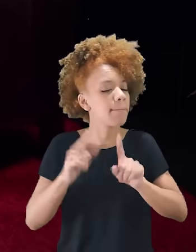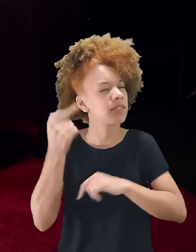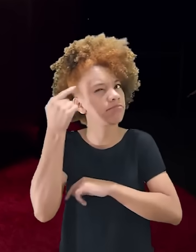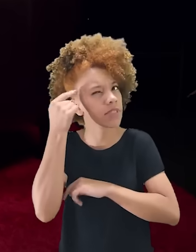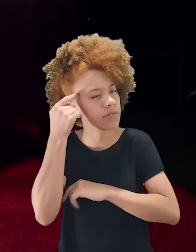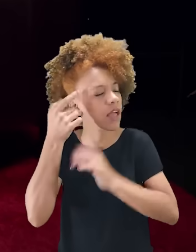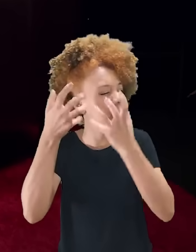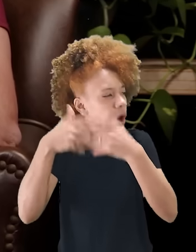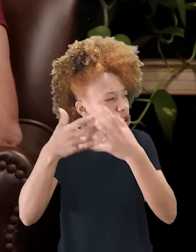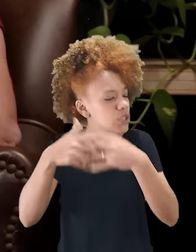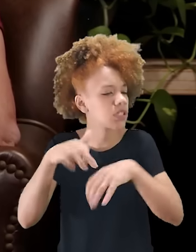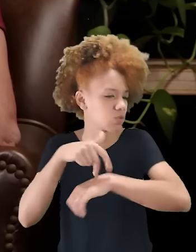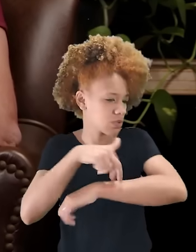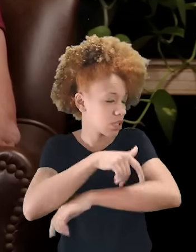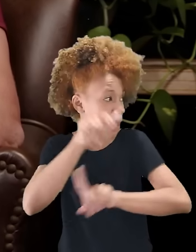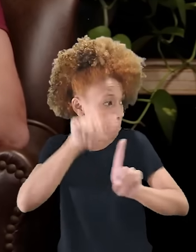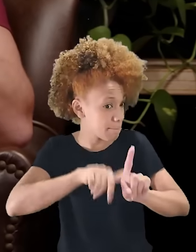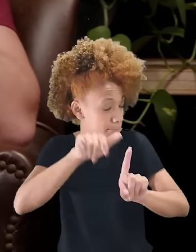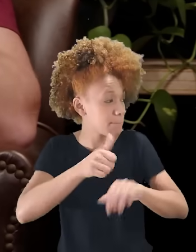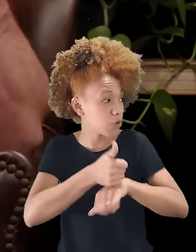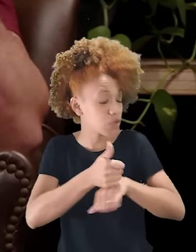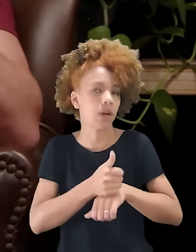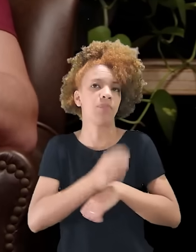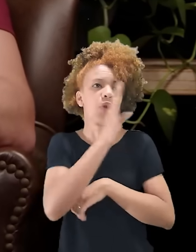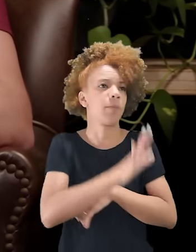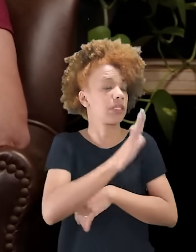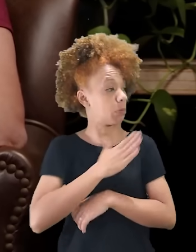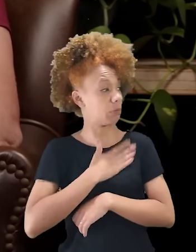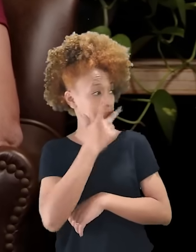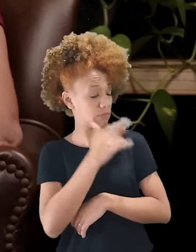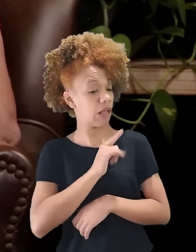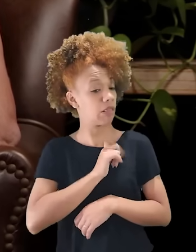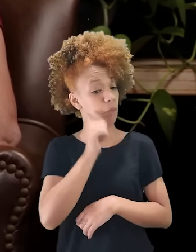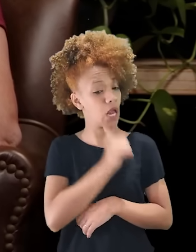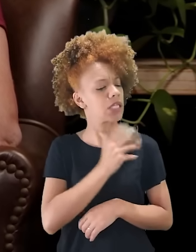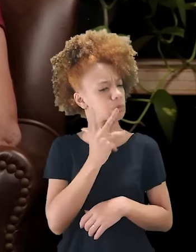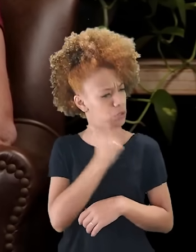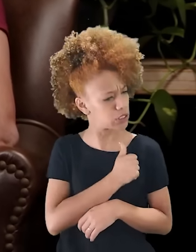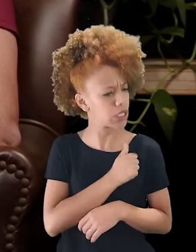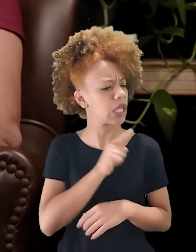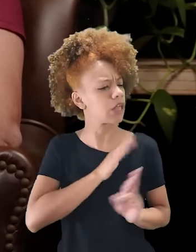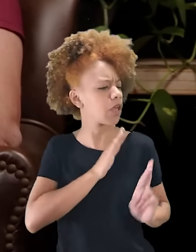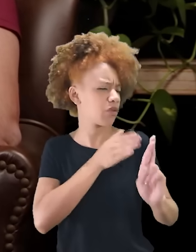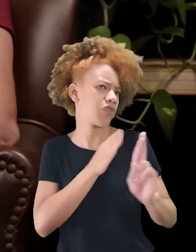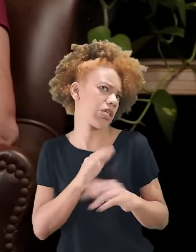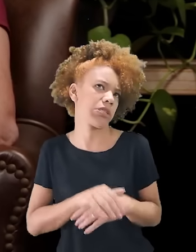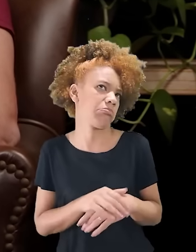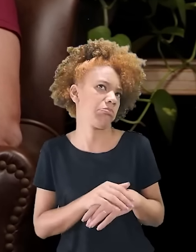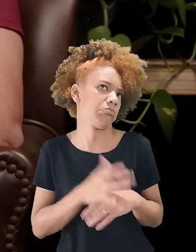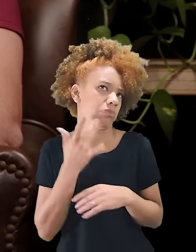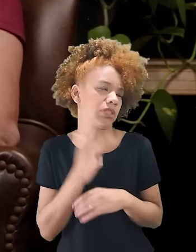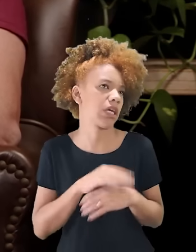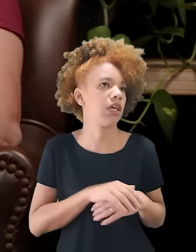universo da cabeça da modelo o Brasil pelo meu achismo tem mulheres muito bonitas e a gente teve ícones sei lá você vai